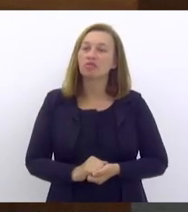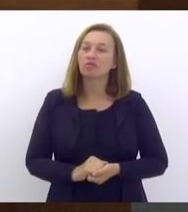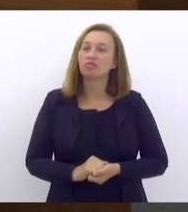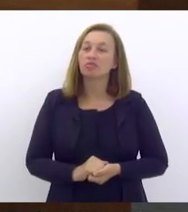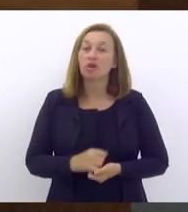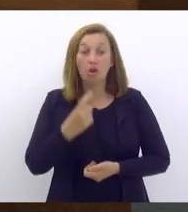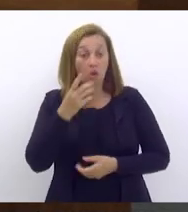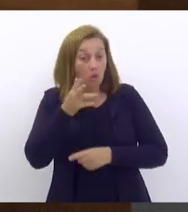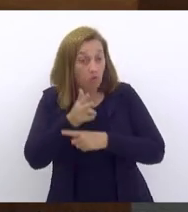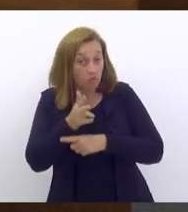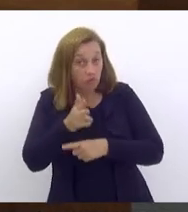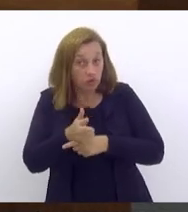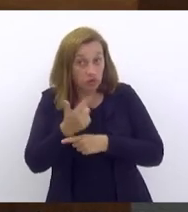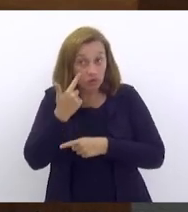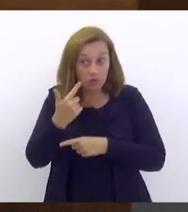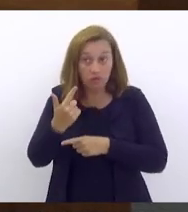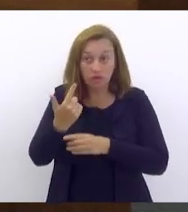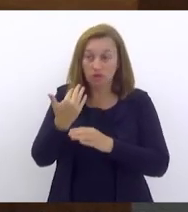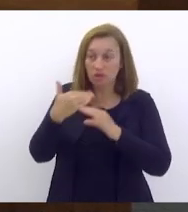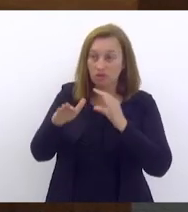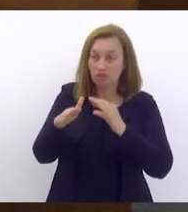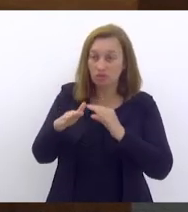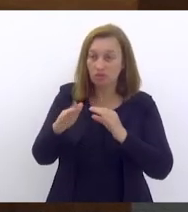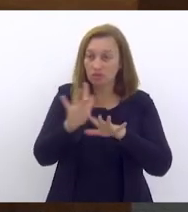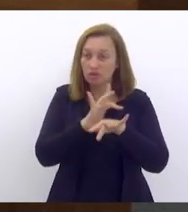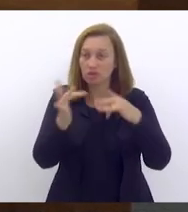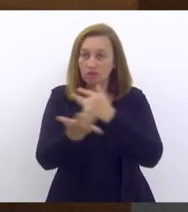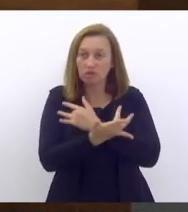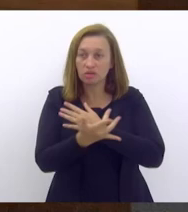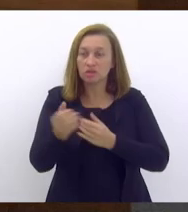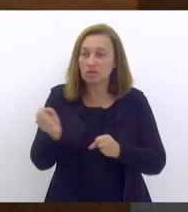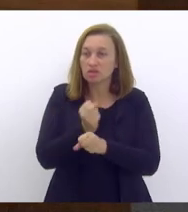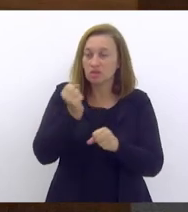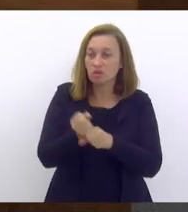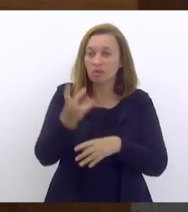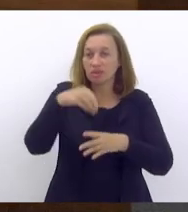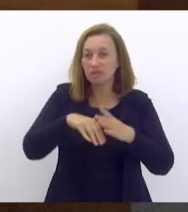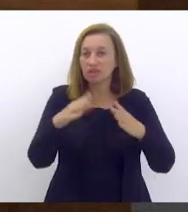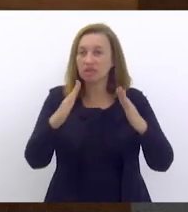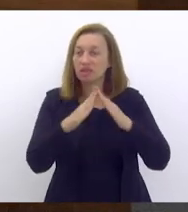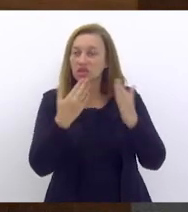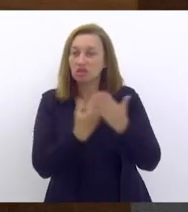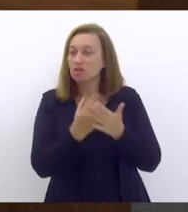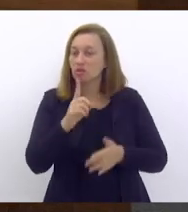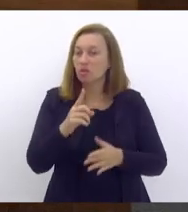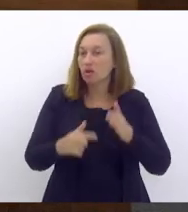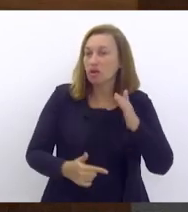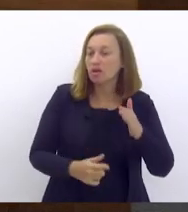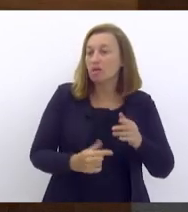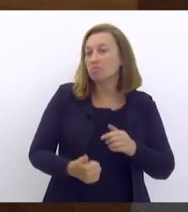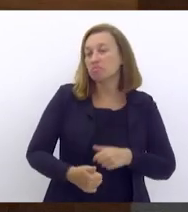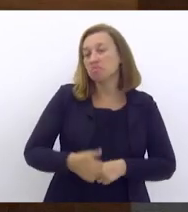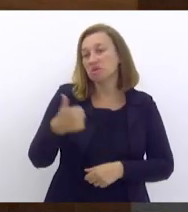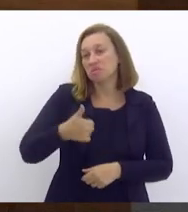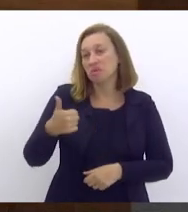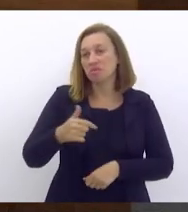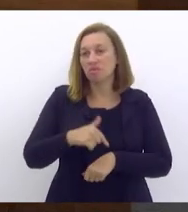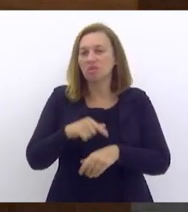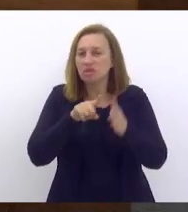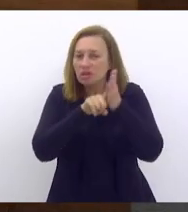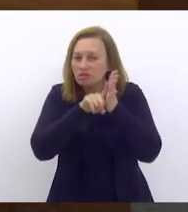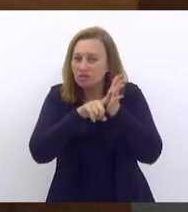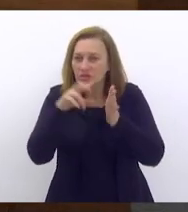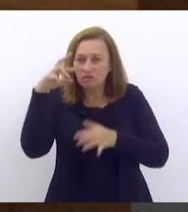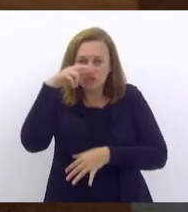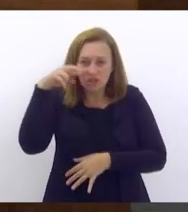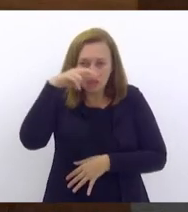Eu vi um vídeo que o deputado postou nas redes com a denúncia sobre essa obra na escola. E já não é a primeira vez que o deputado está fazendo fiscalização